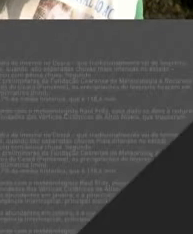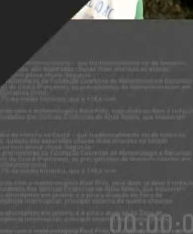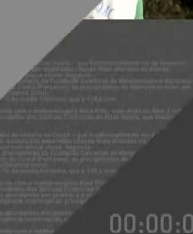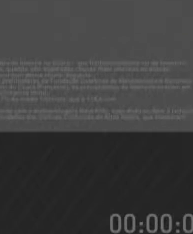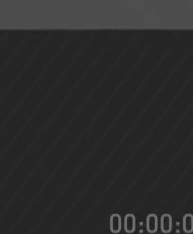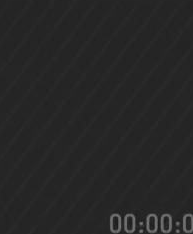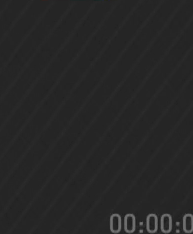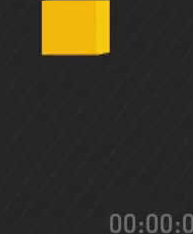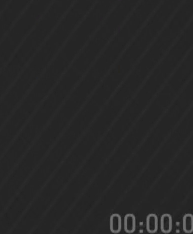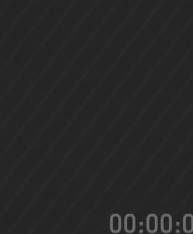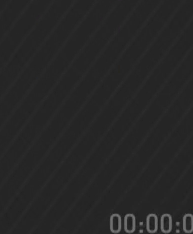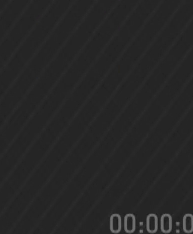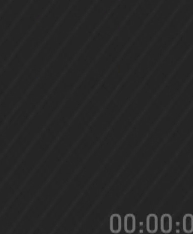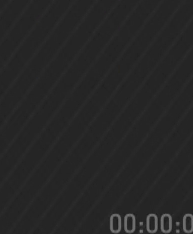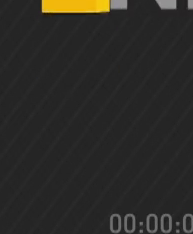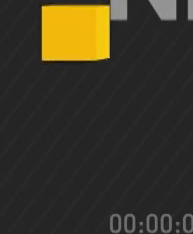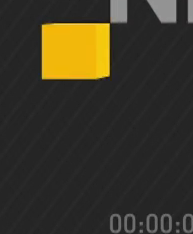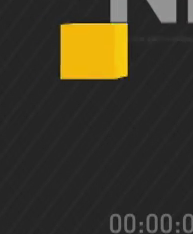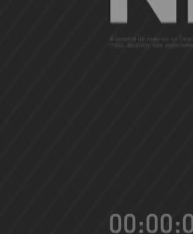ae